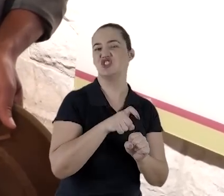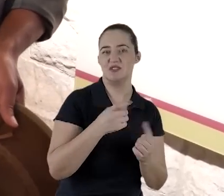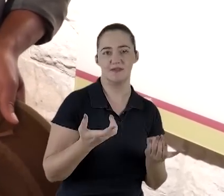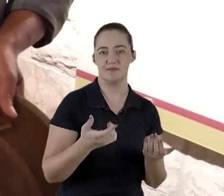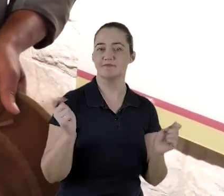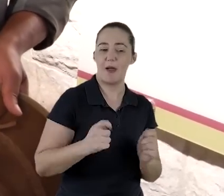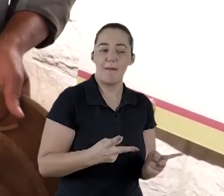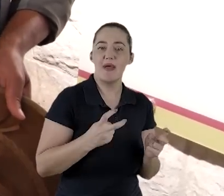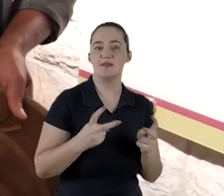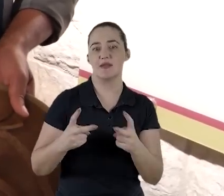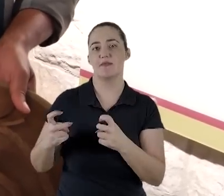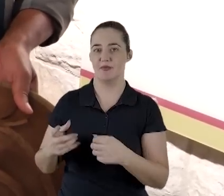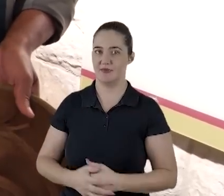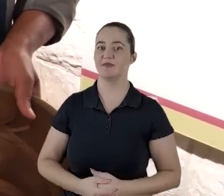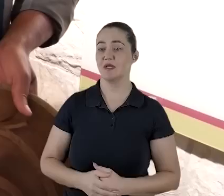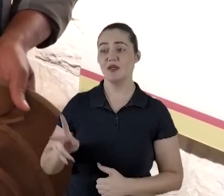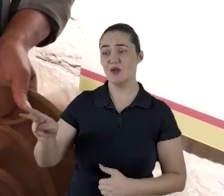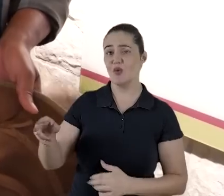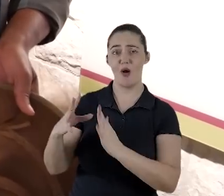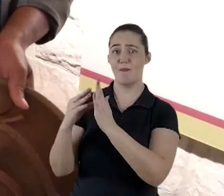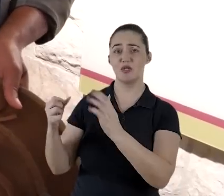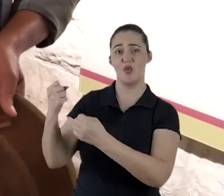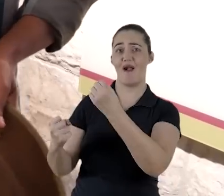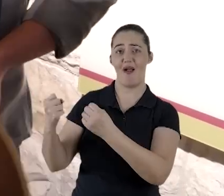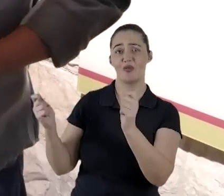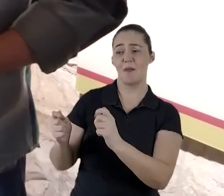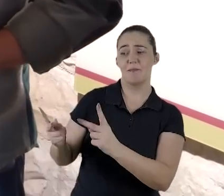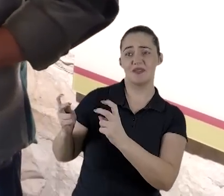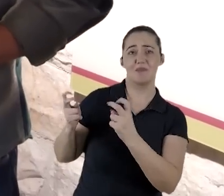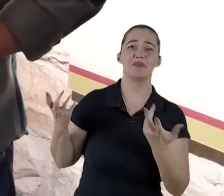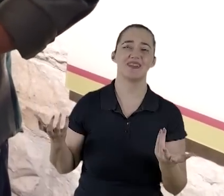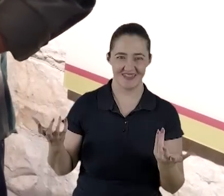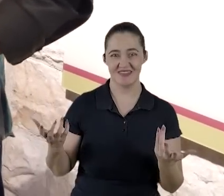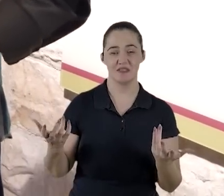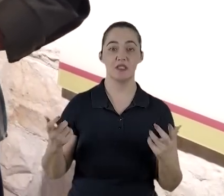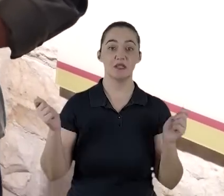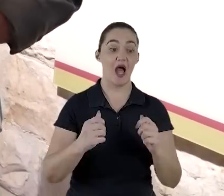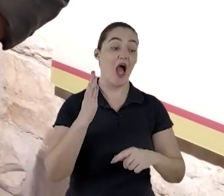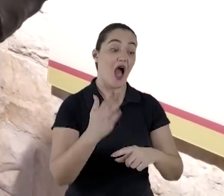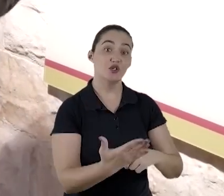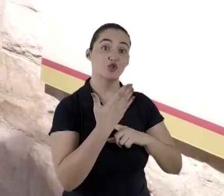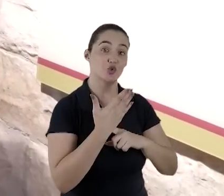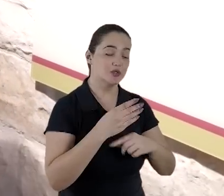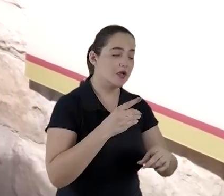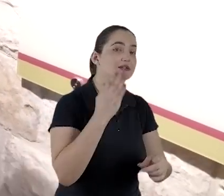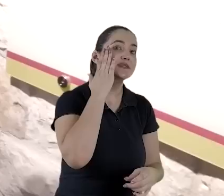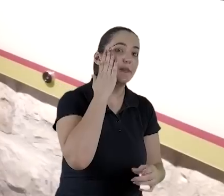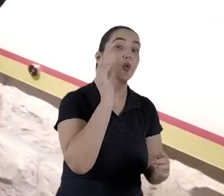estilo da escrita nos ajudam a datar um assentamento. Aqui, no caso, são as cerâmicas que nos ajudam a contar